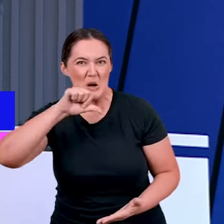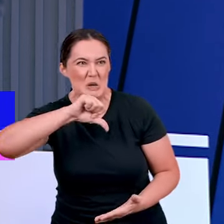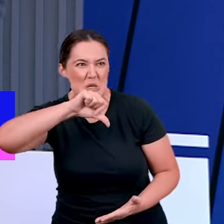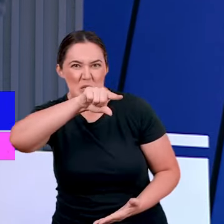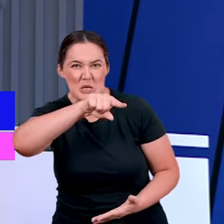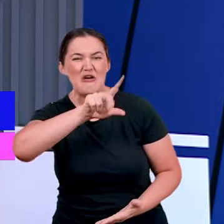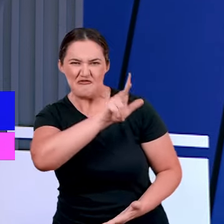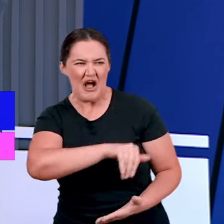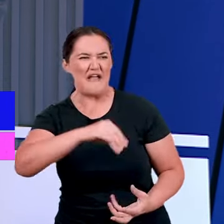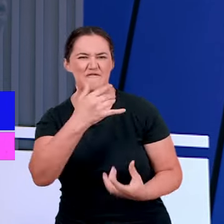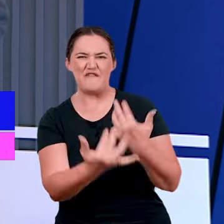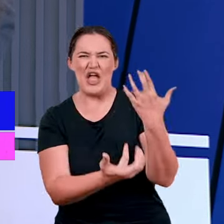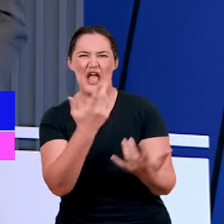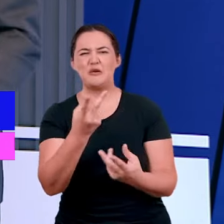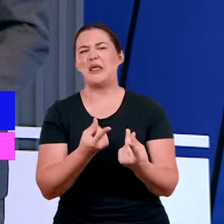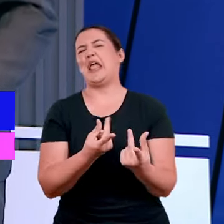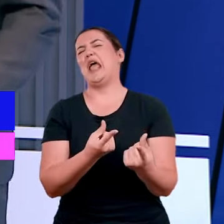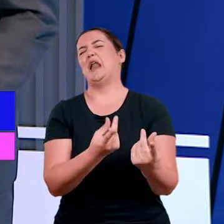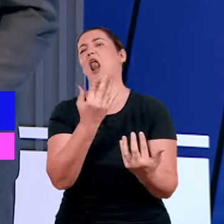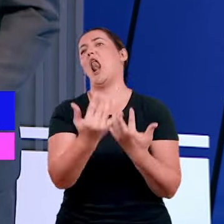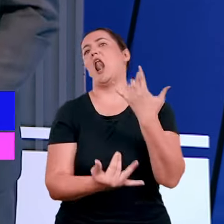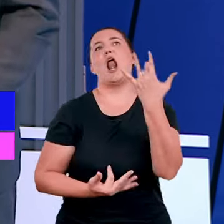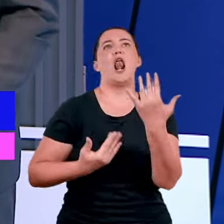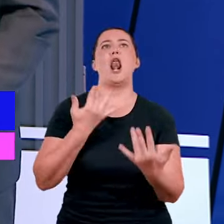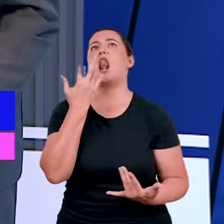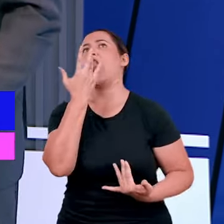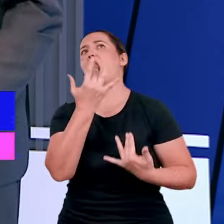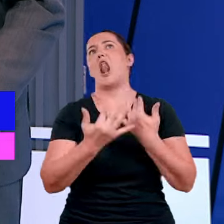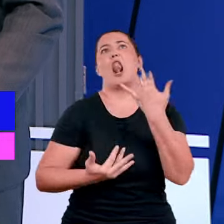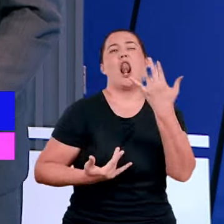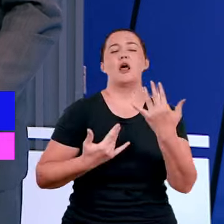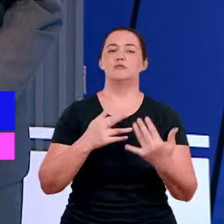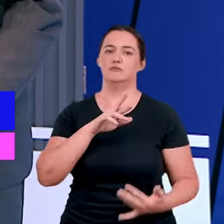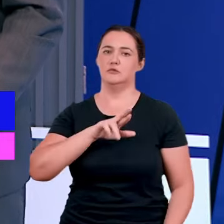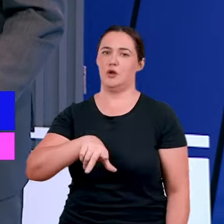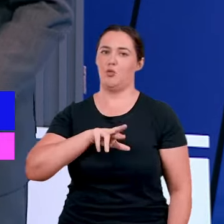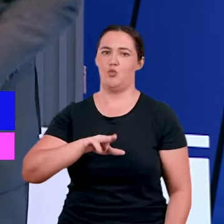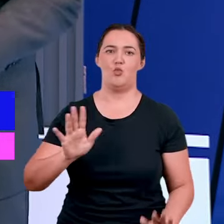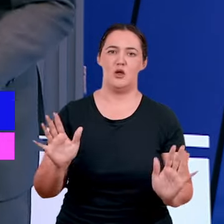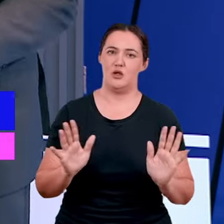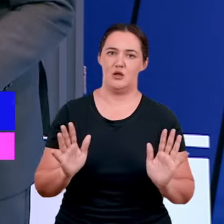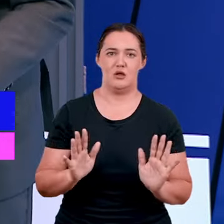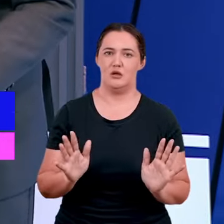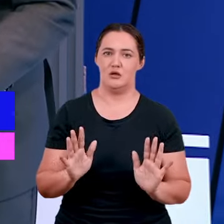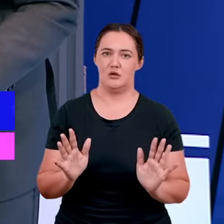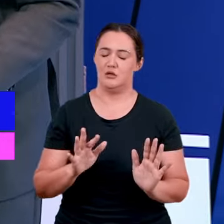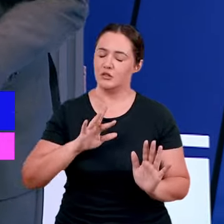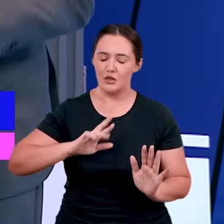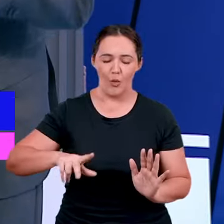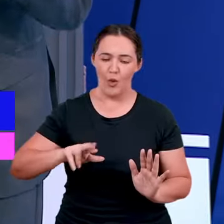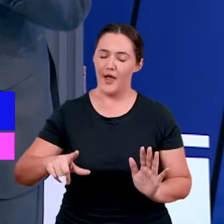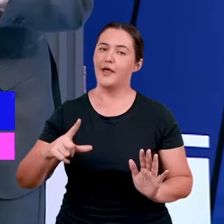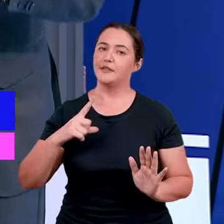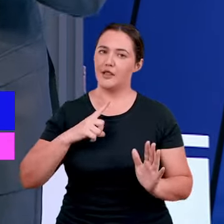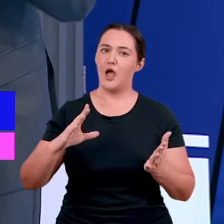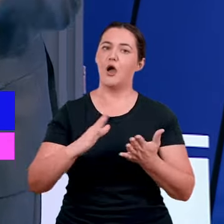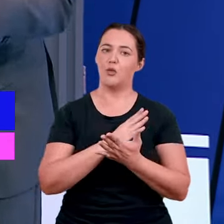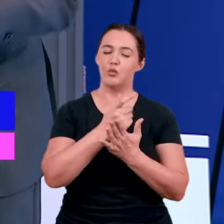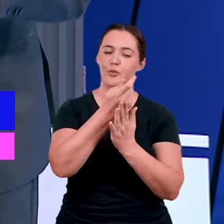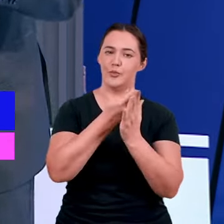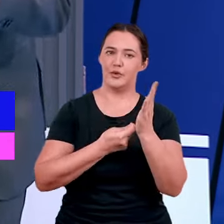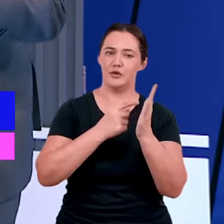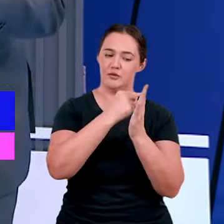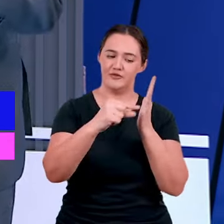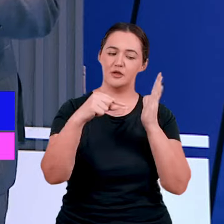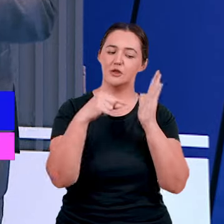Deus, quando morrerem, vão para o inferno para ficar queimando no inferno. Não é isso que eu encontro na Bíblia. Nós temos versos